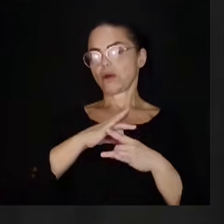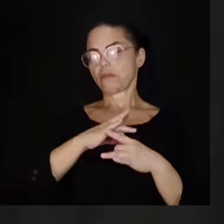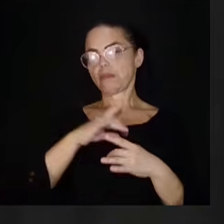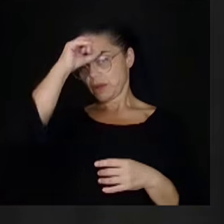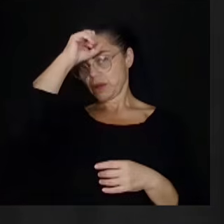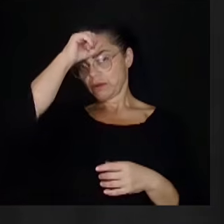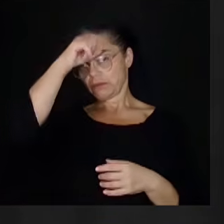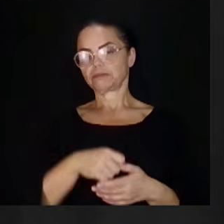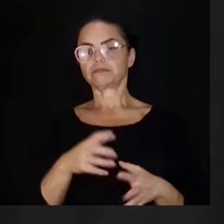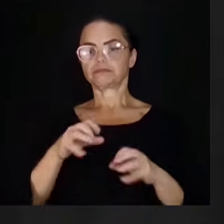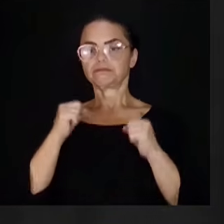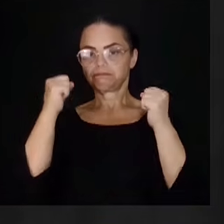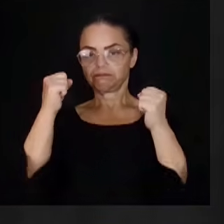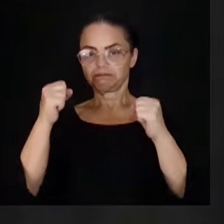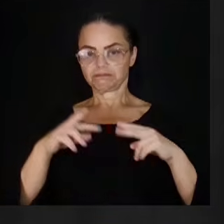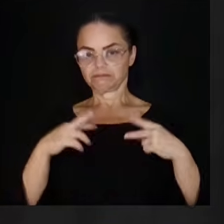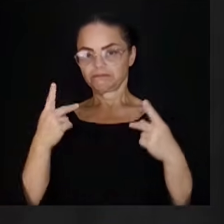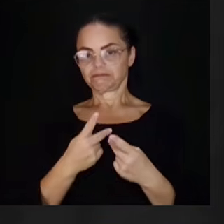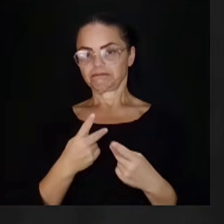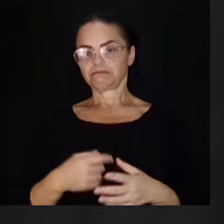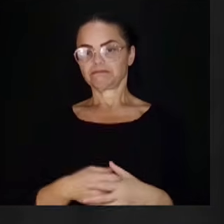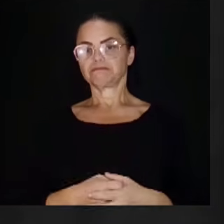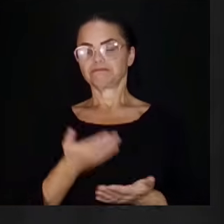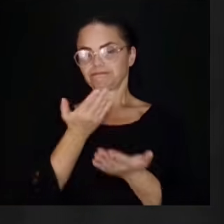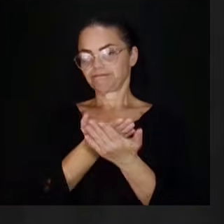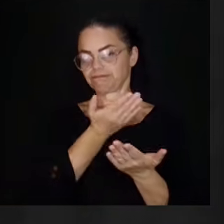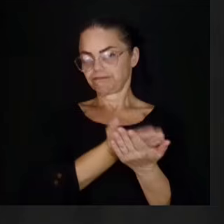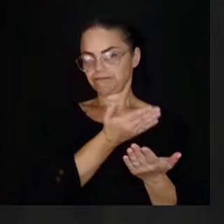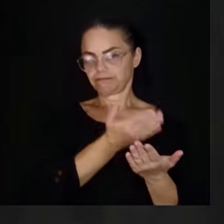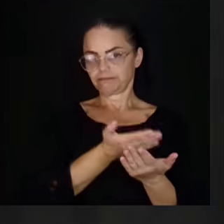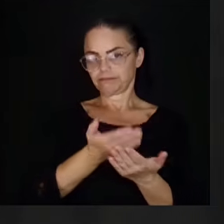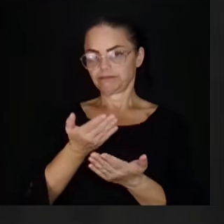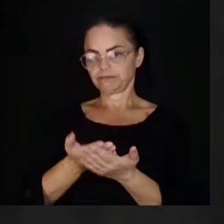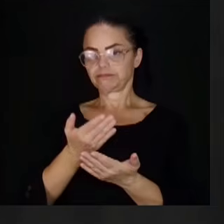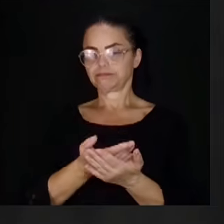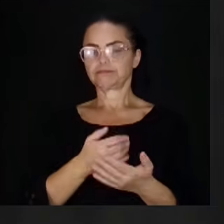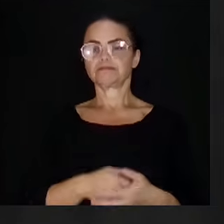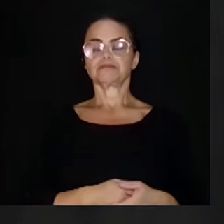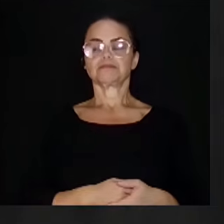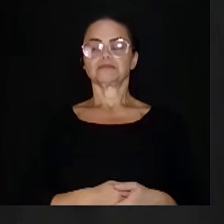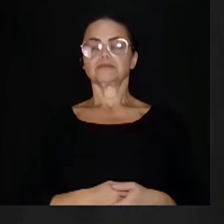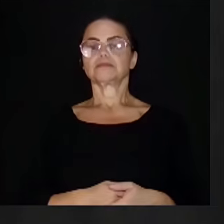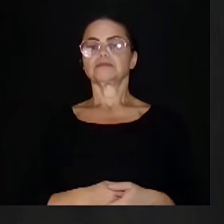herança. Hoje eu estou estudando, né? E me tornar